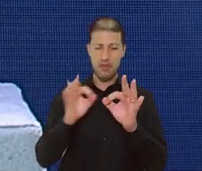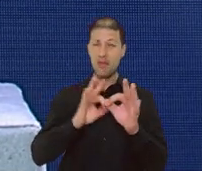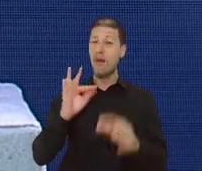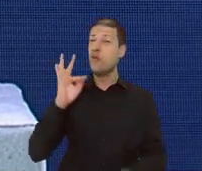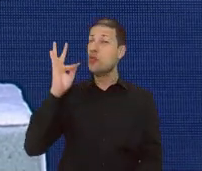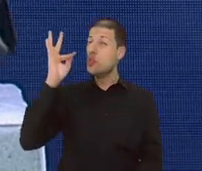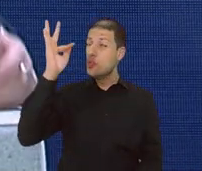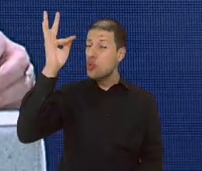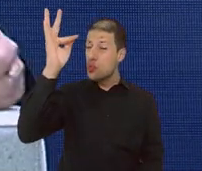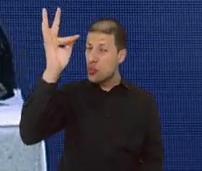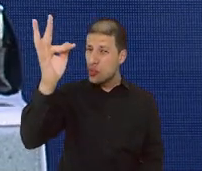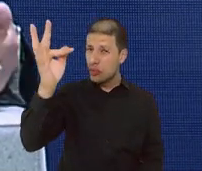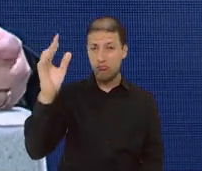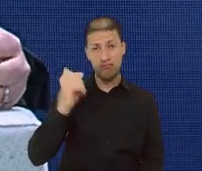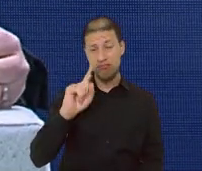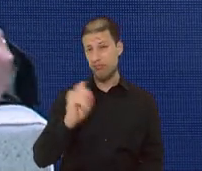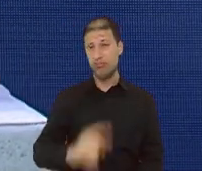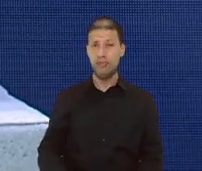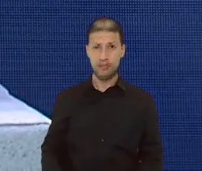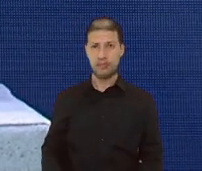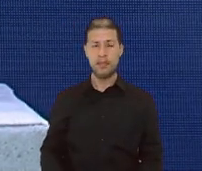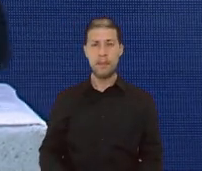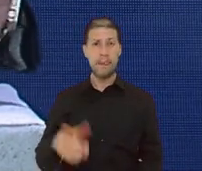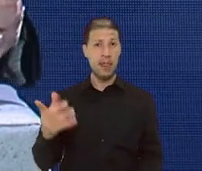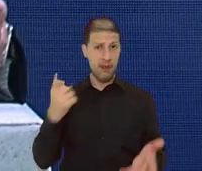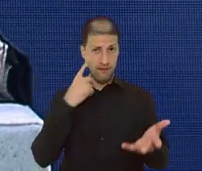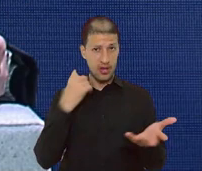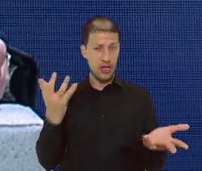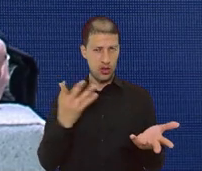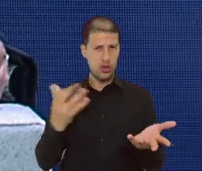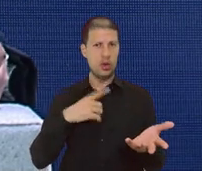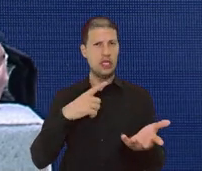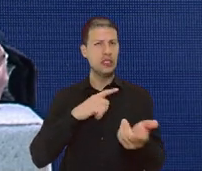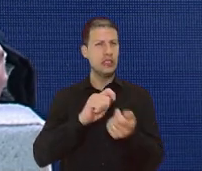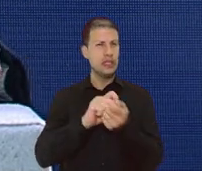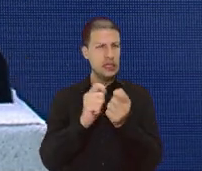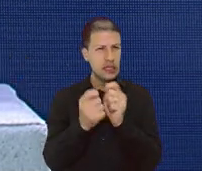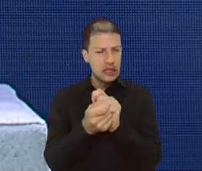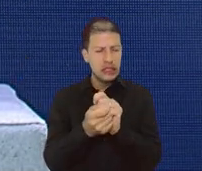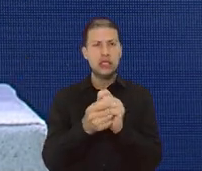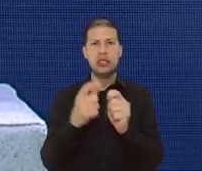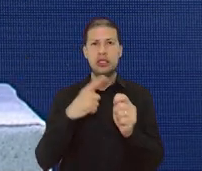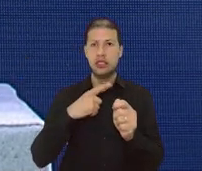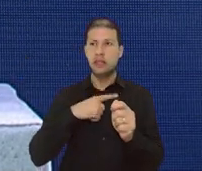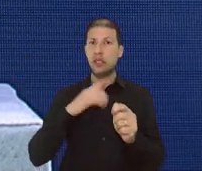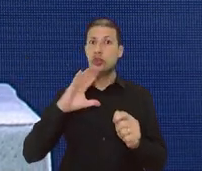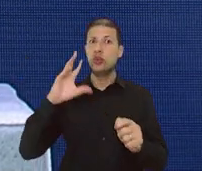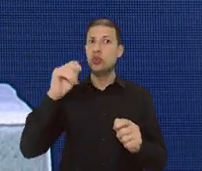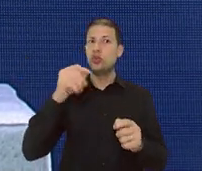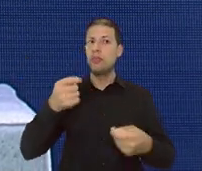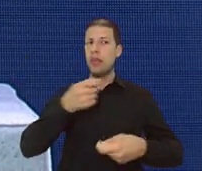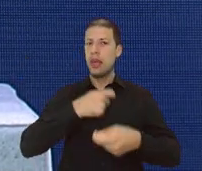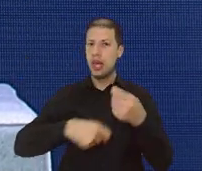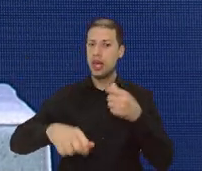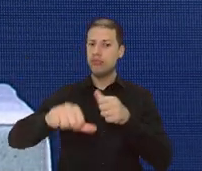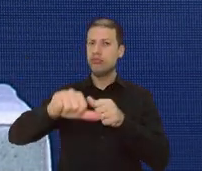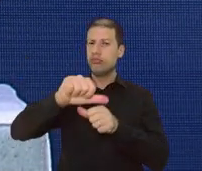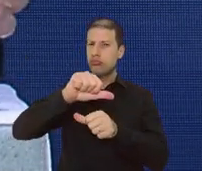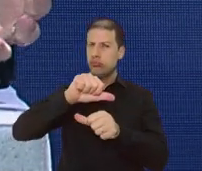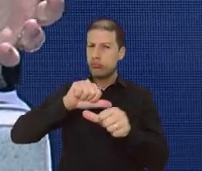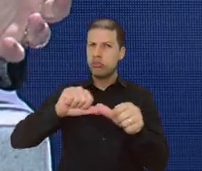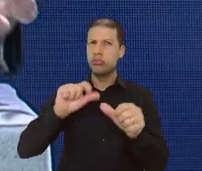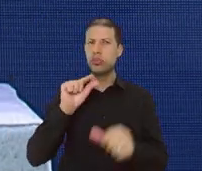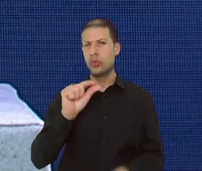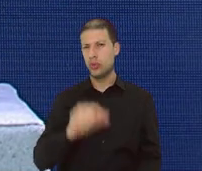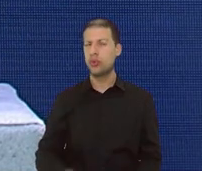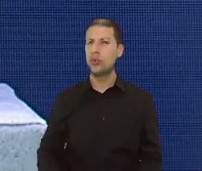é uma grande esse ajuste passa por uma grande depuração no mercado onde muitos investidores que não tem nota convicção